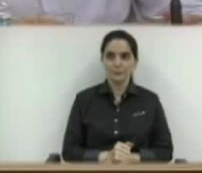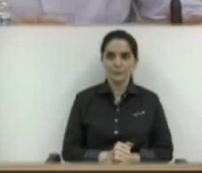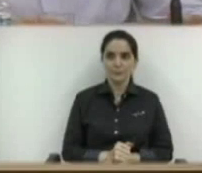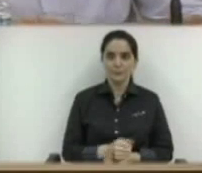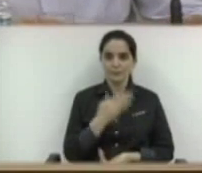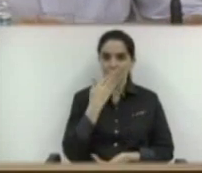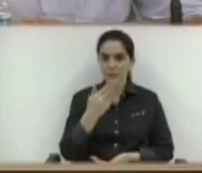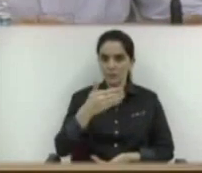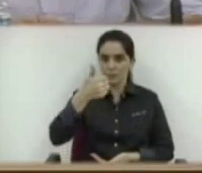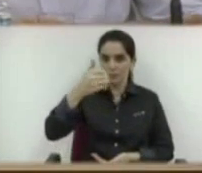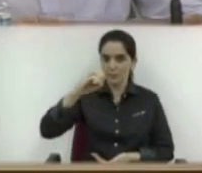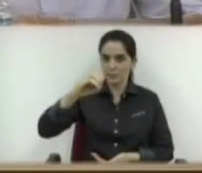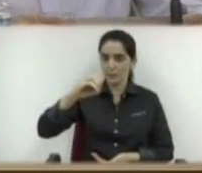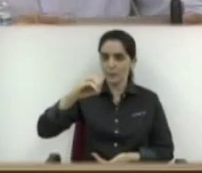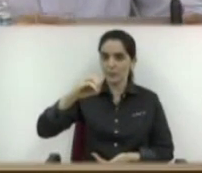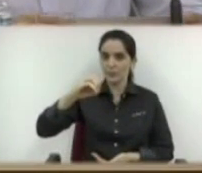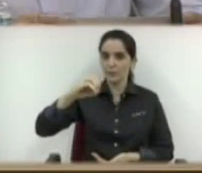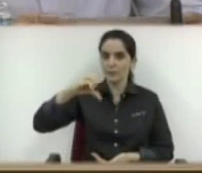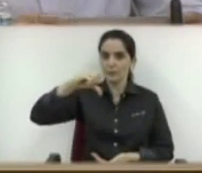Requerimento